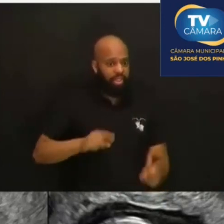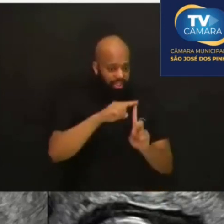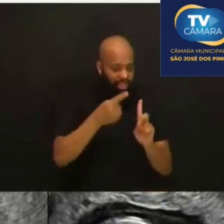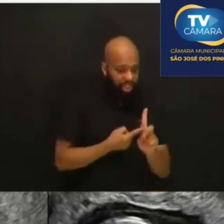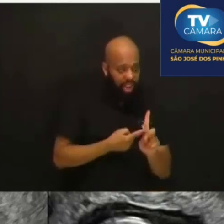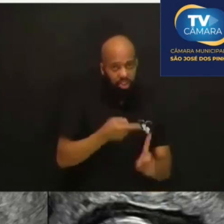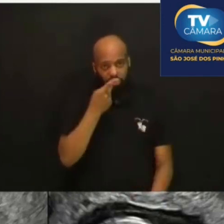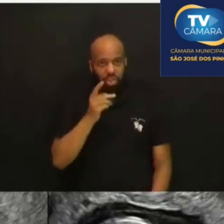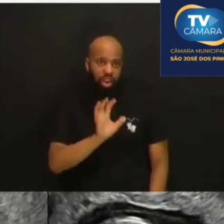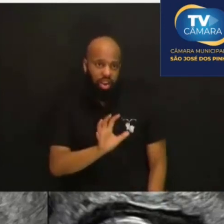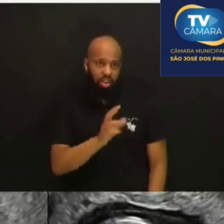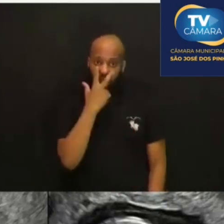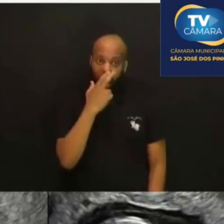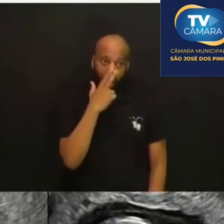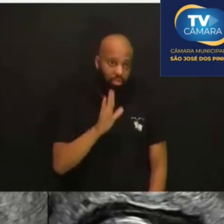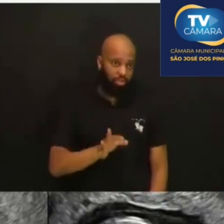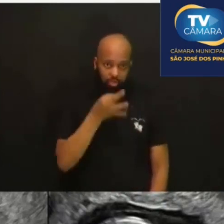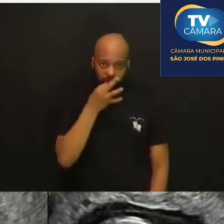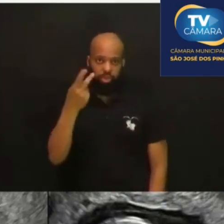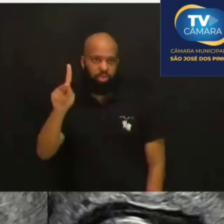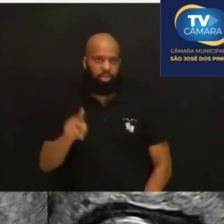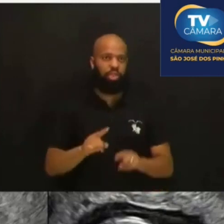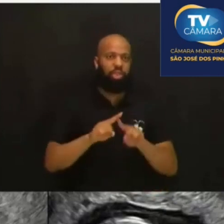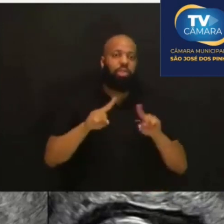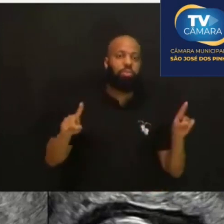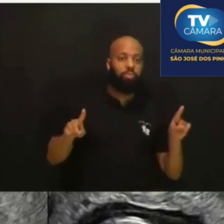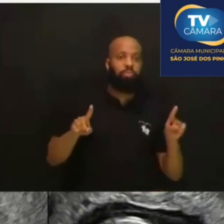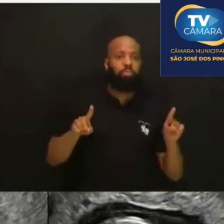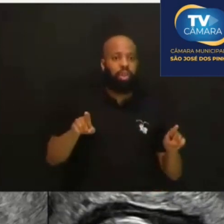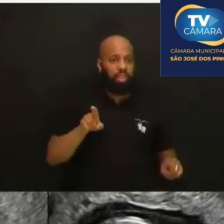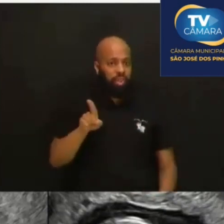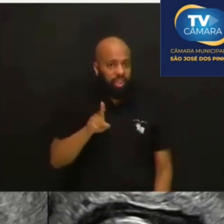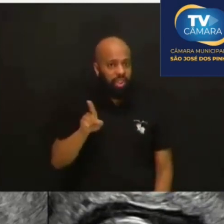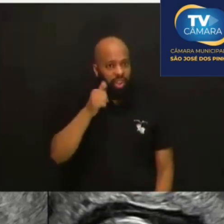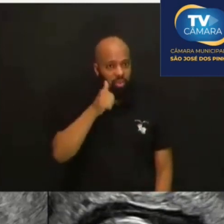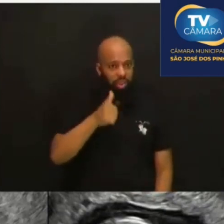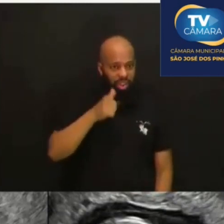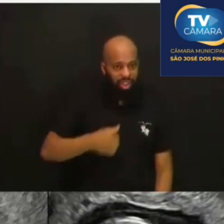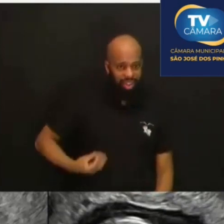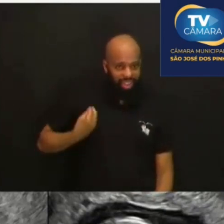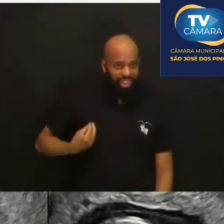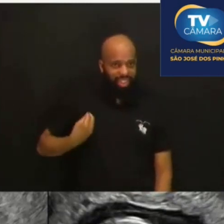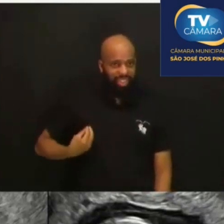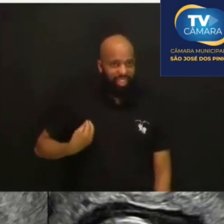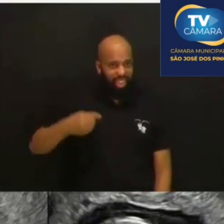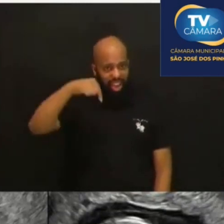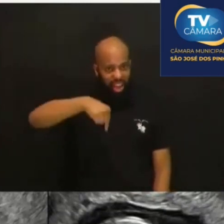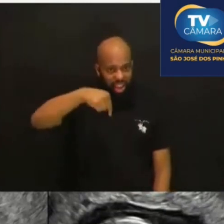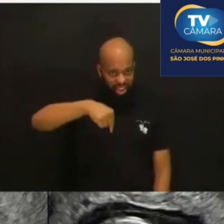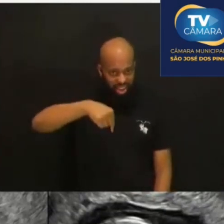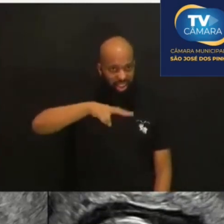dizem, né? Segundo acham, vamos dizer assim. Mas para aquela possível mulher que está ali, ou para aquele homem que está ali, ele vai